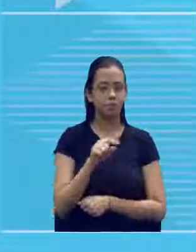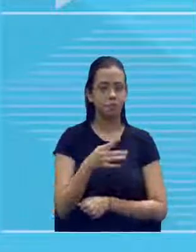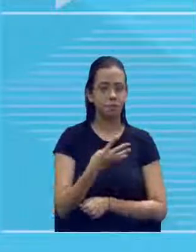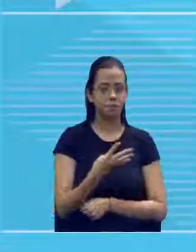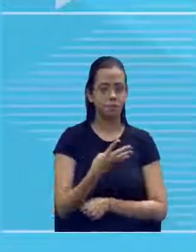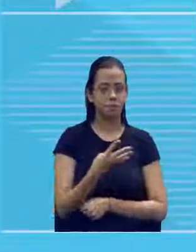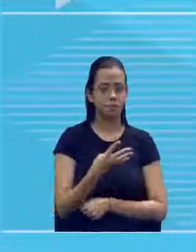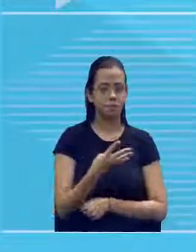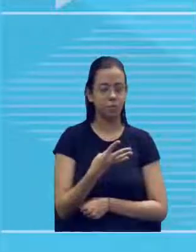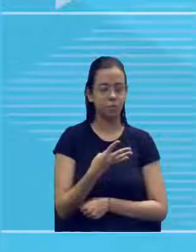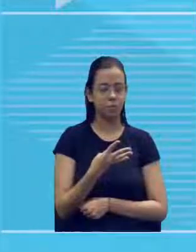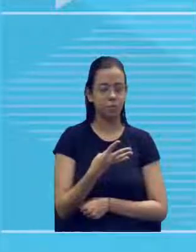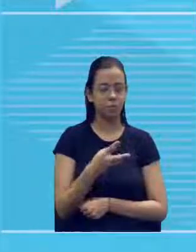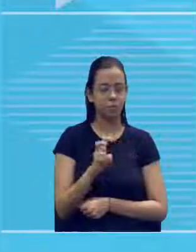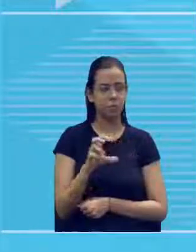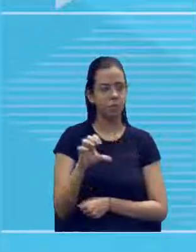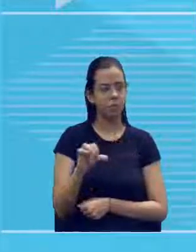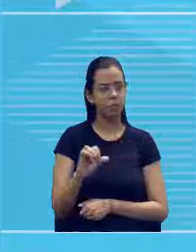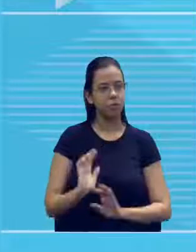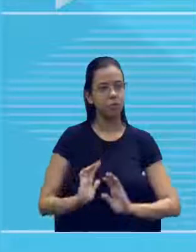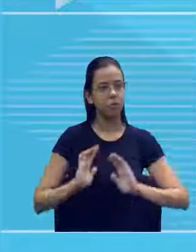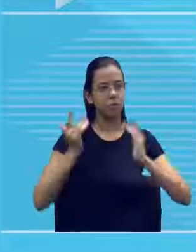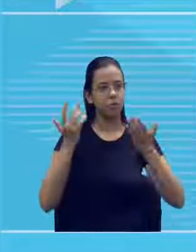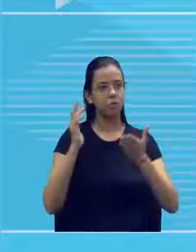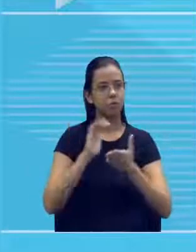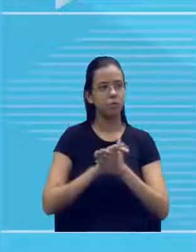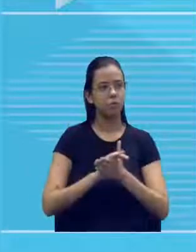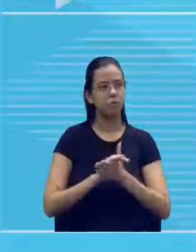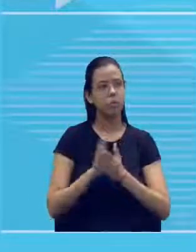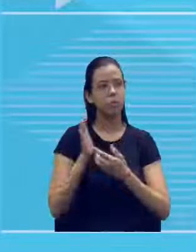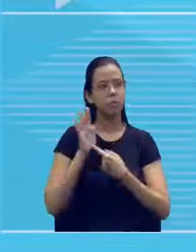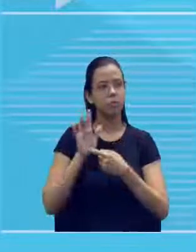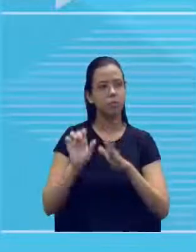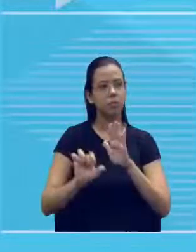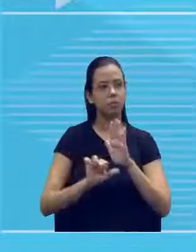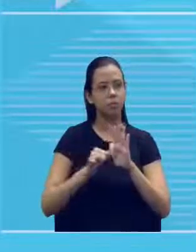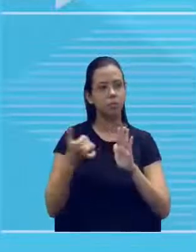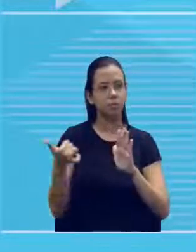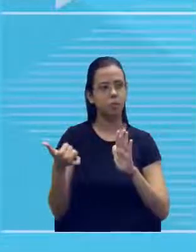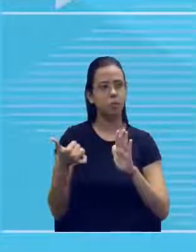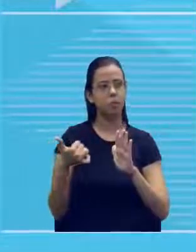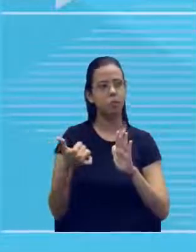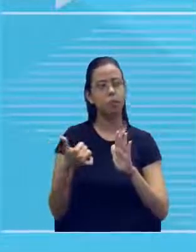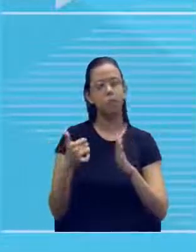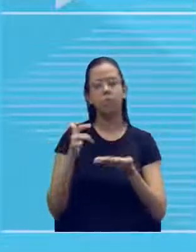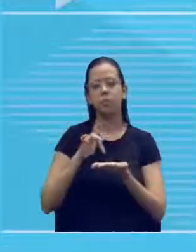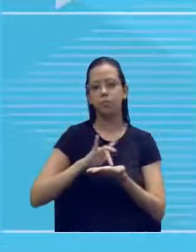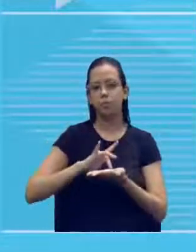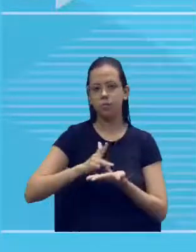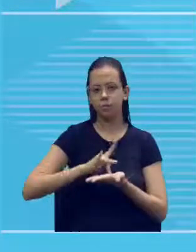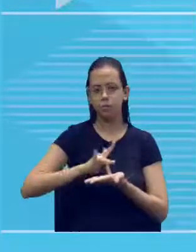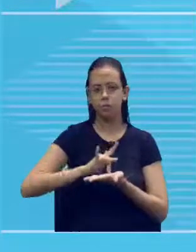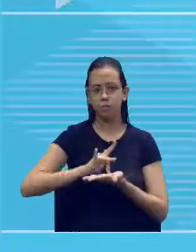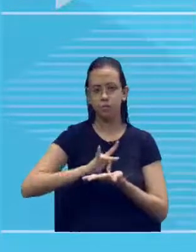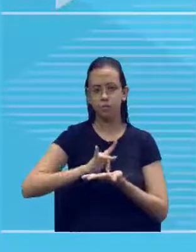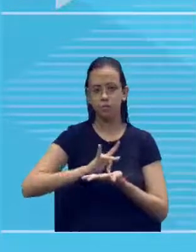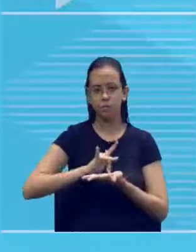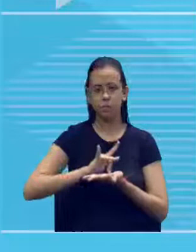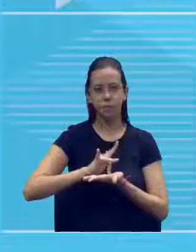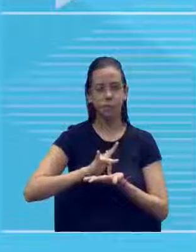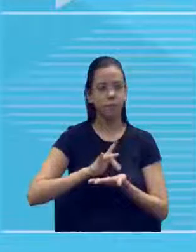gente, em uma festa de casamento, foi apresentado o primeiro triunfo considerado